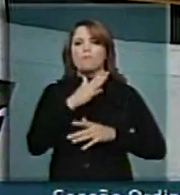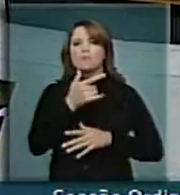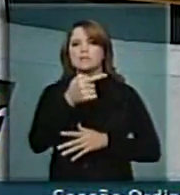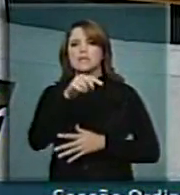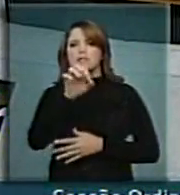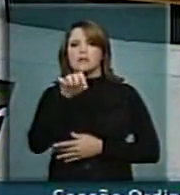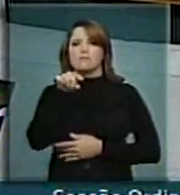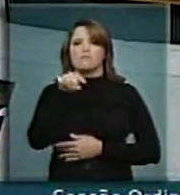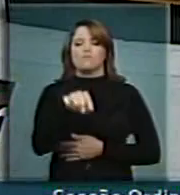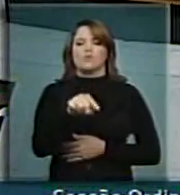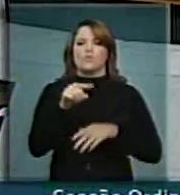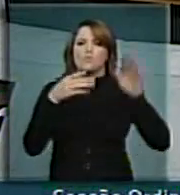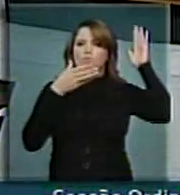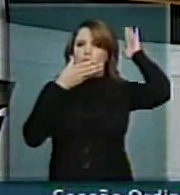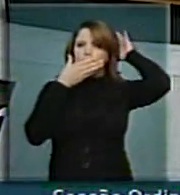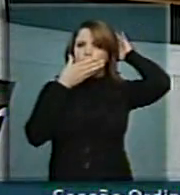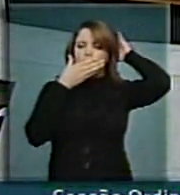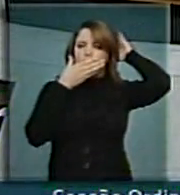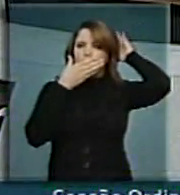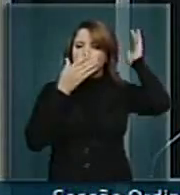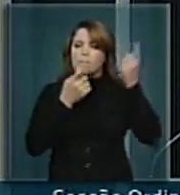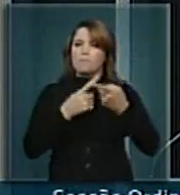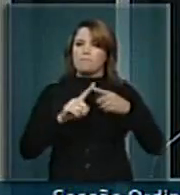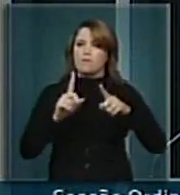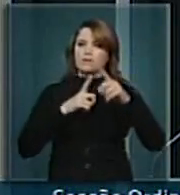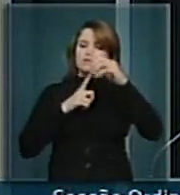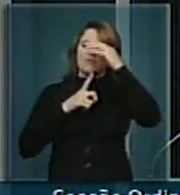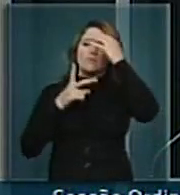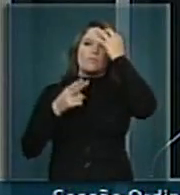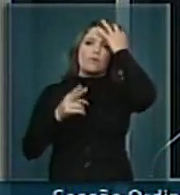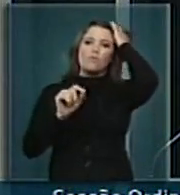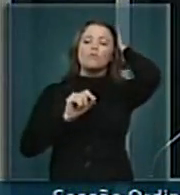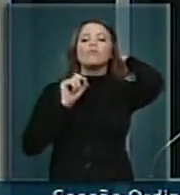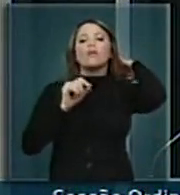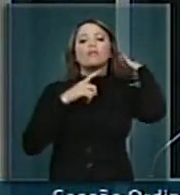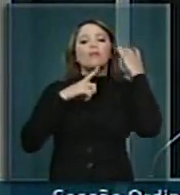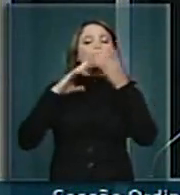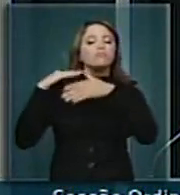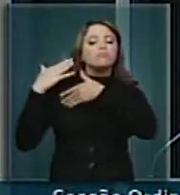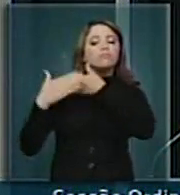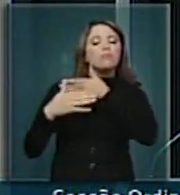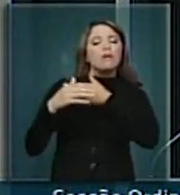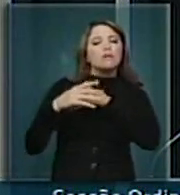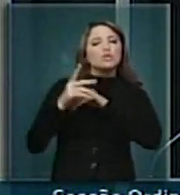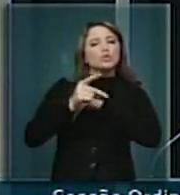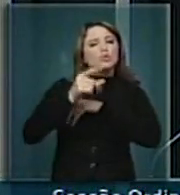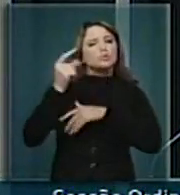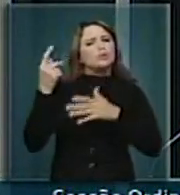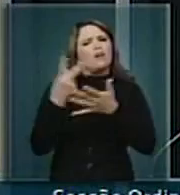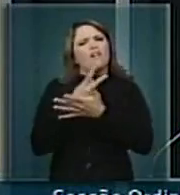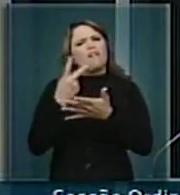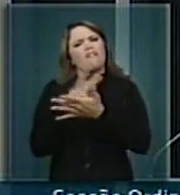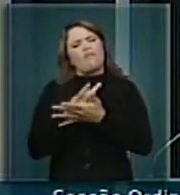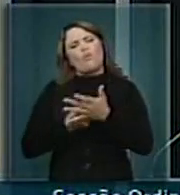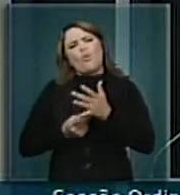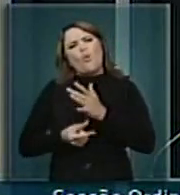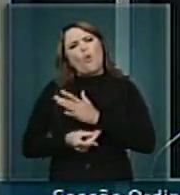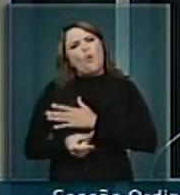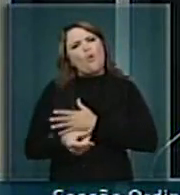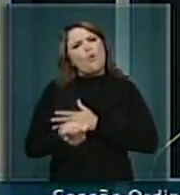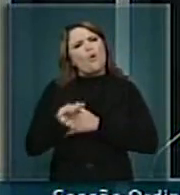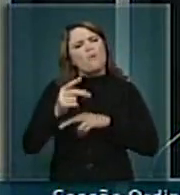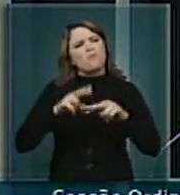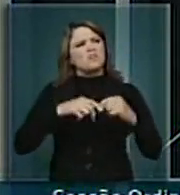mil pessoas, mas tem também uma herança secular de erros que, perpetrados